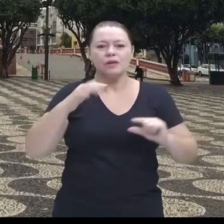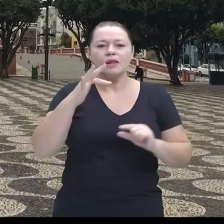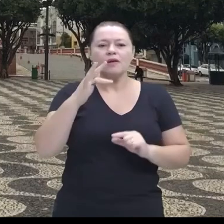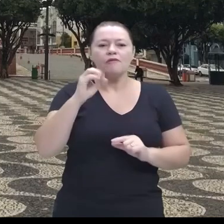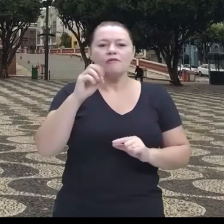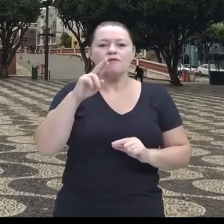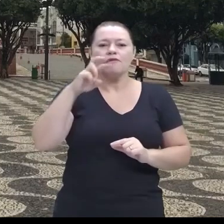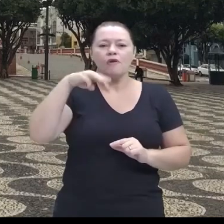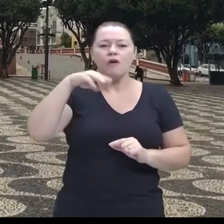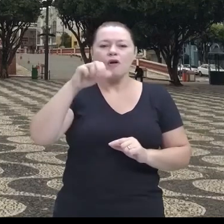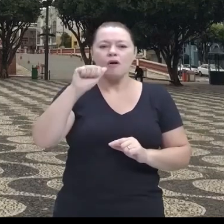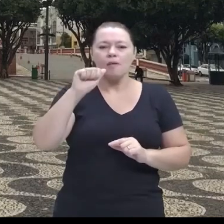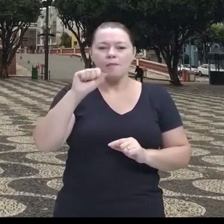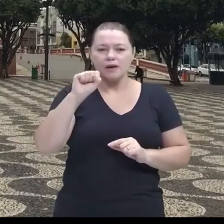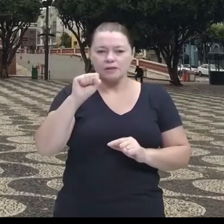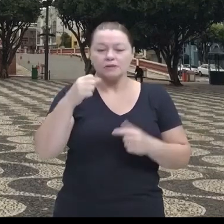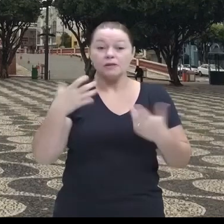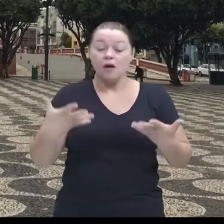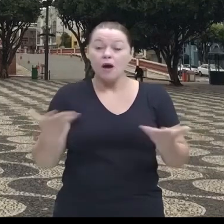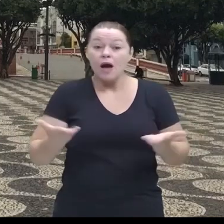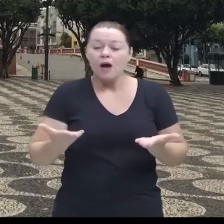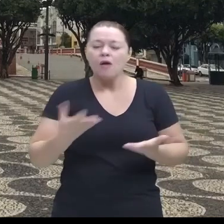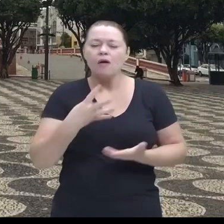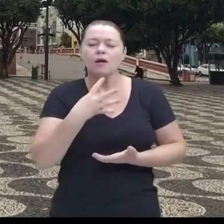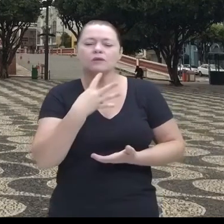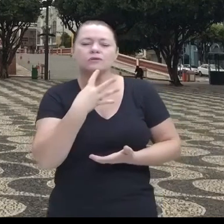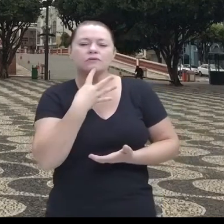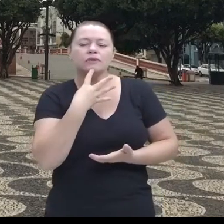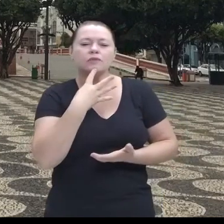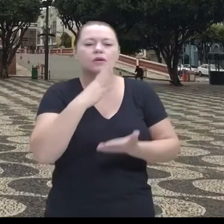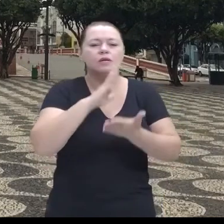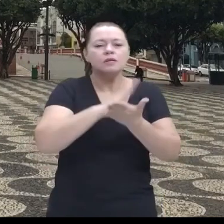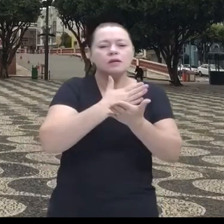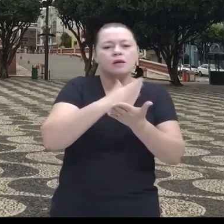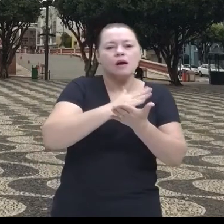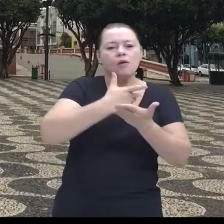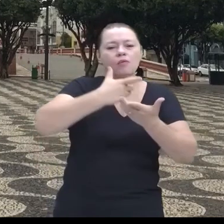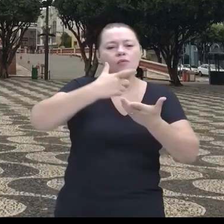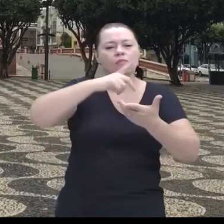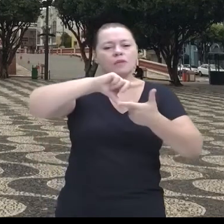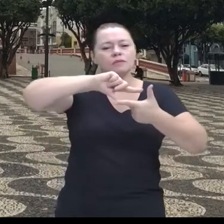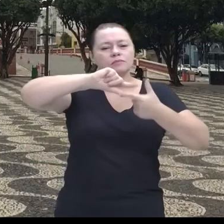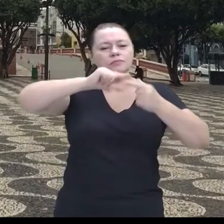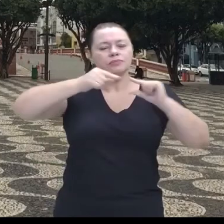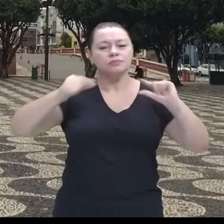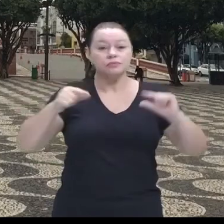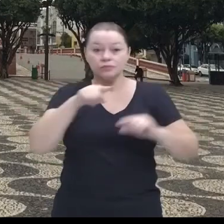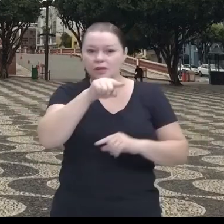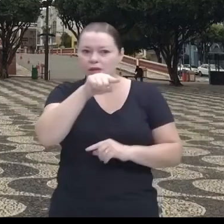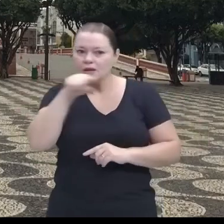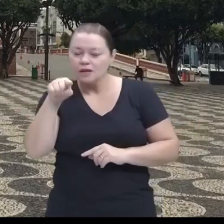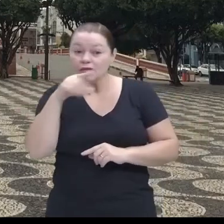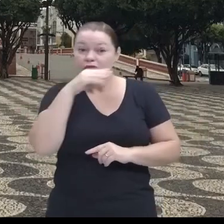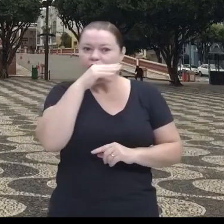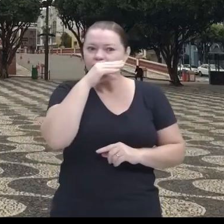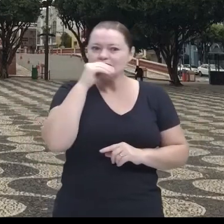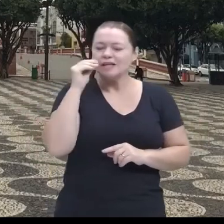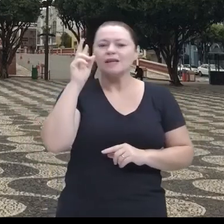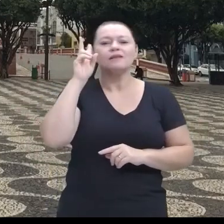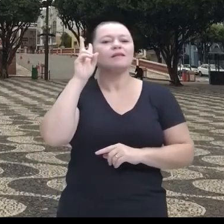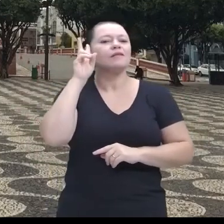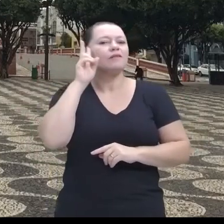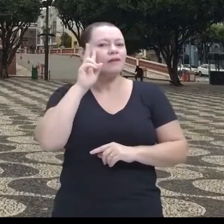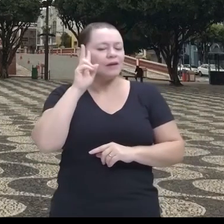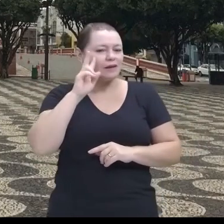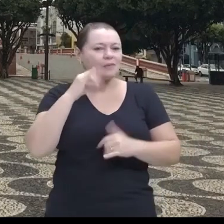agora conhecer algumas formas geométricas e você, criança, você vai lembrar de muitos